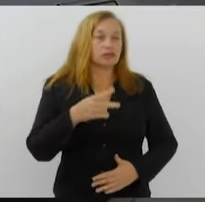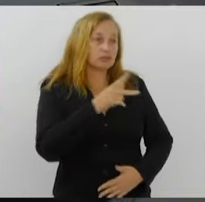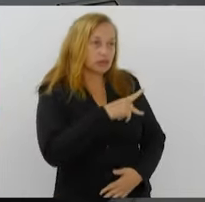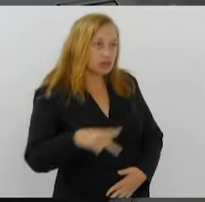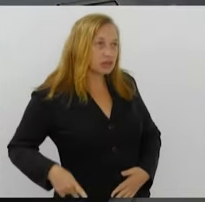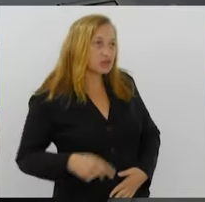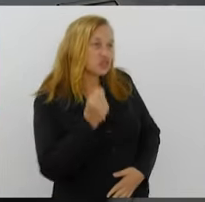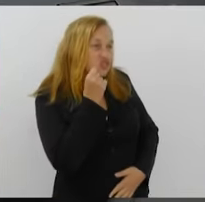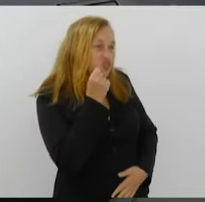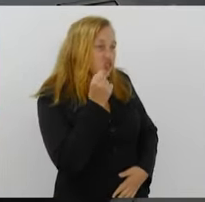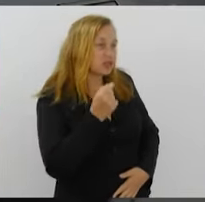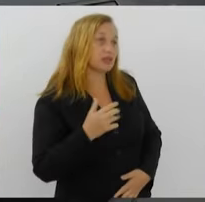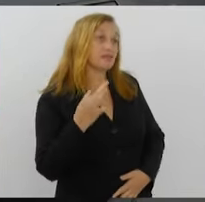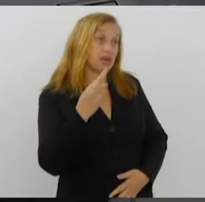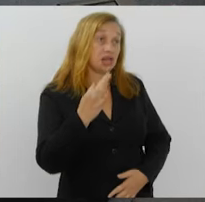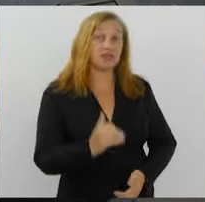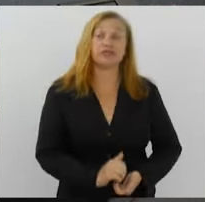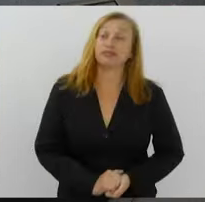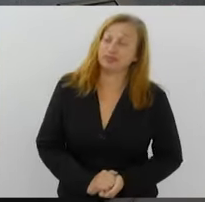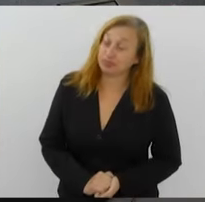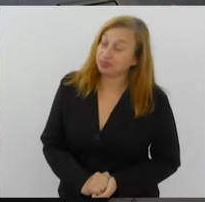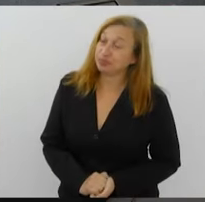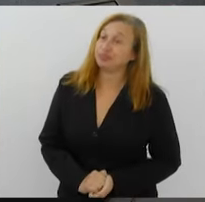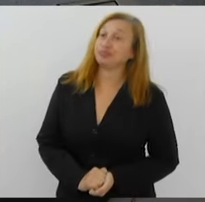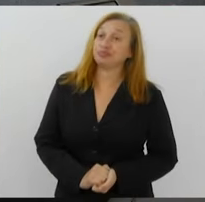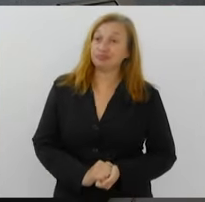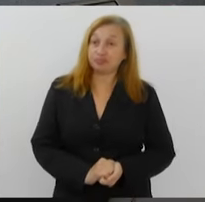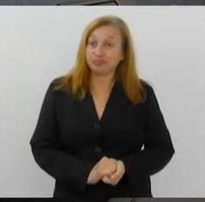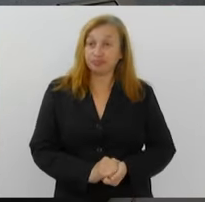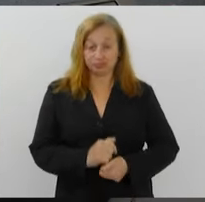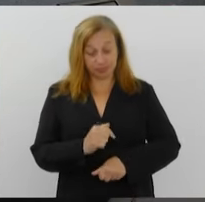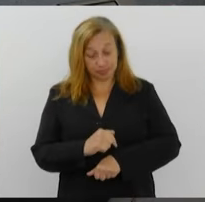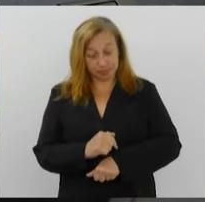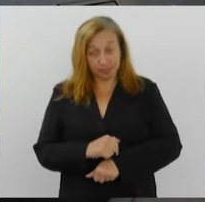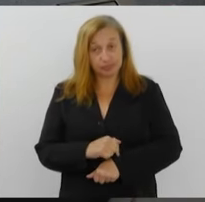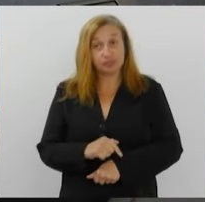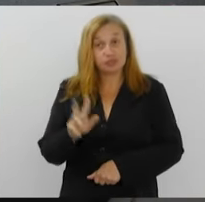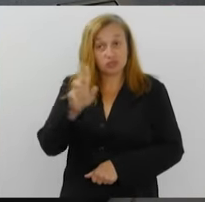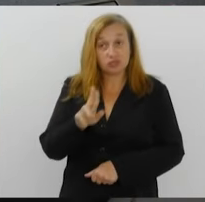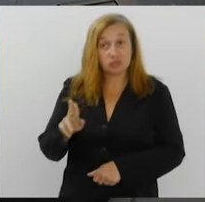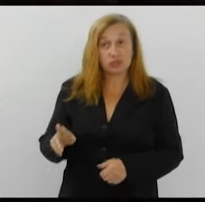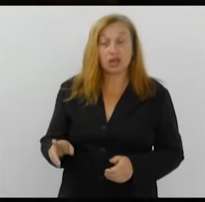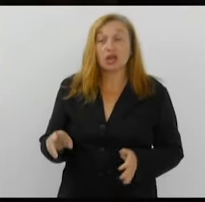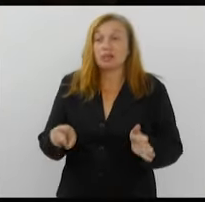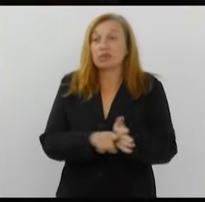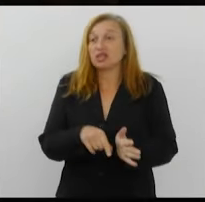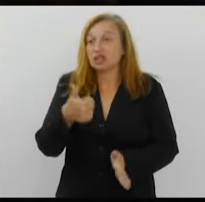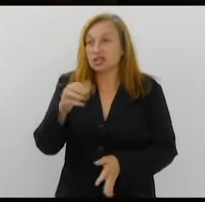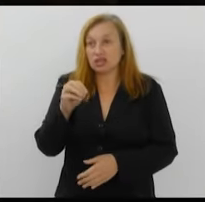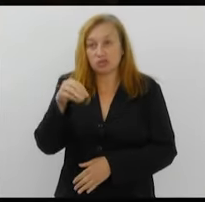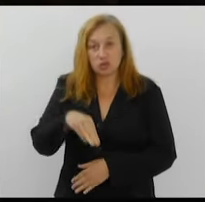serei bem restrito com o tempo, vou utilizar menos que 10 minutos.